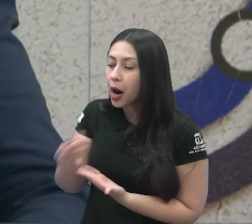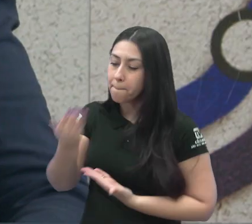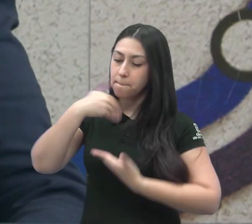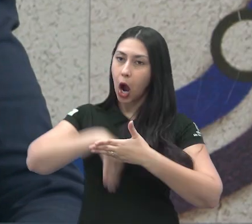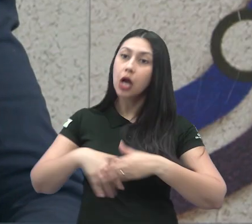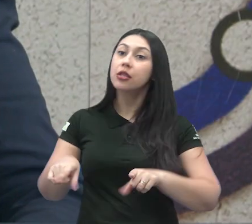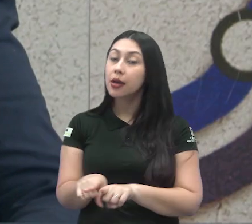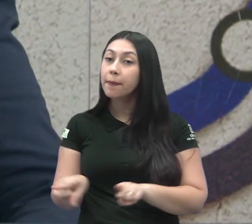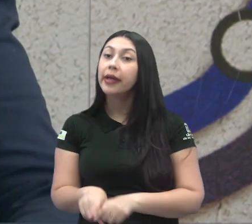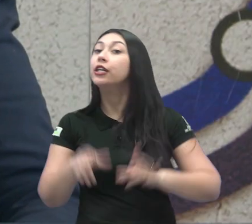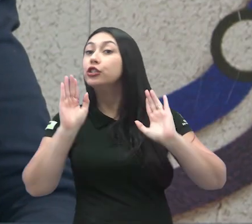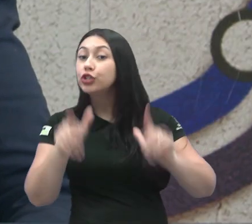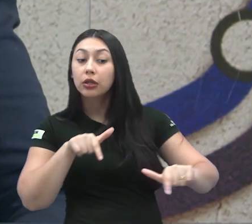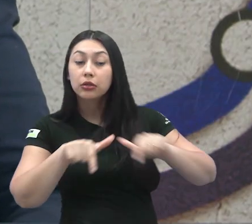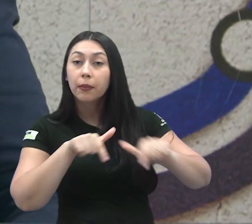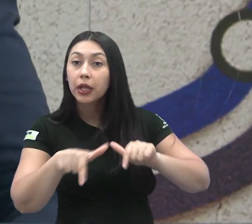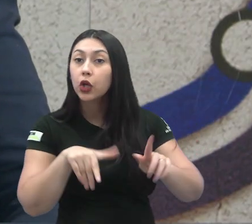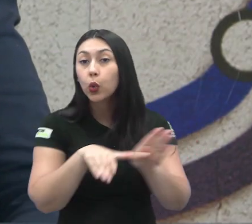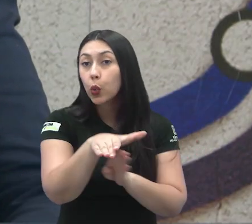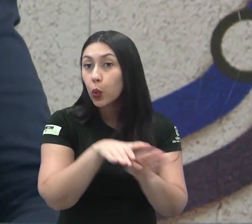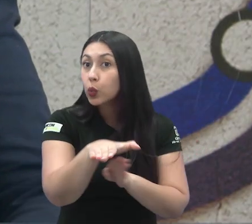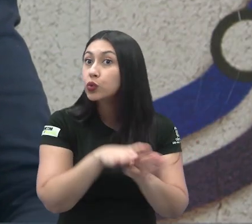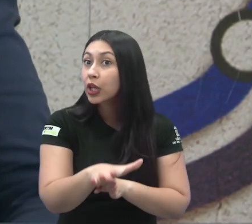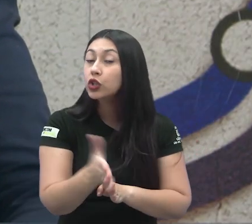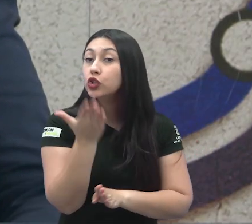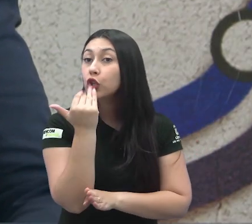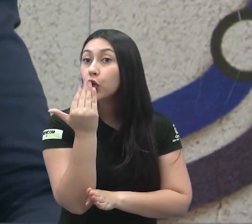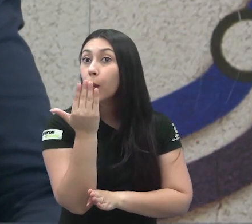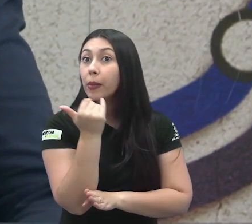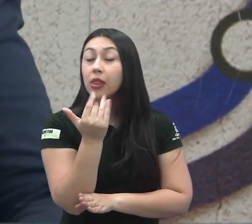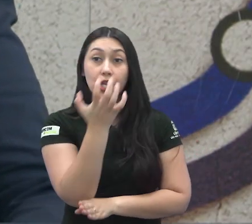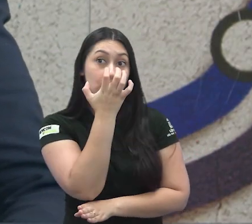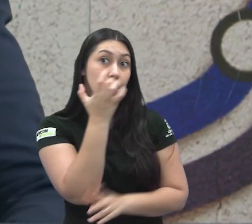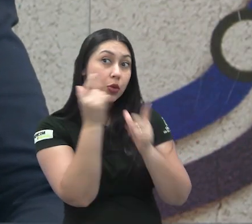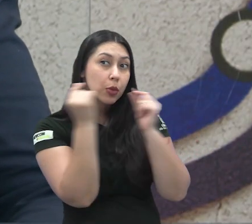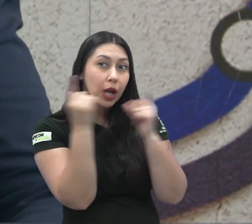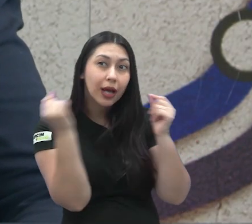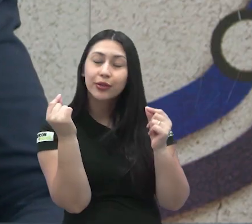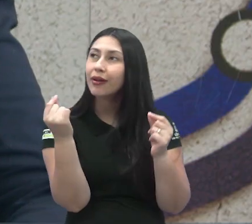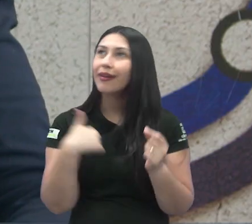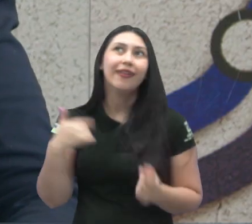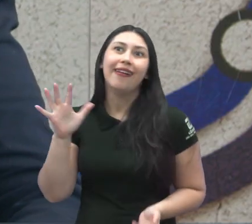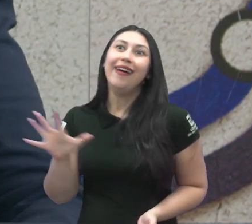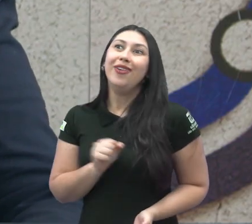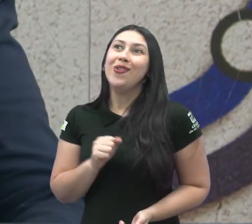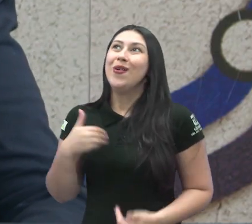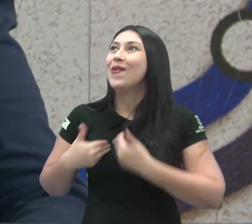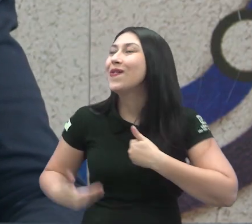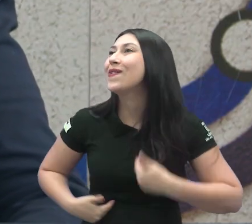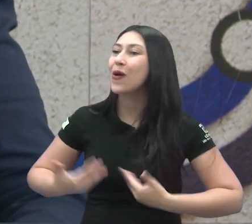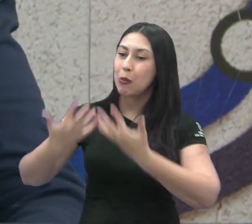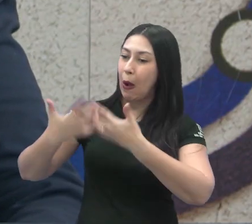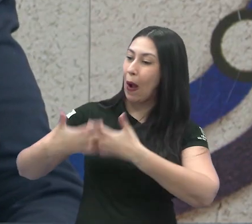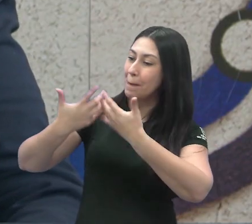em nutrição de cães e gatos. E eu amo fisiologia, metabolismo